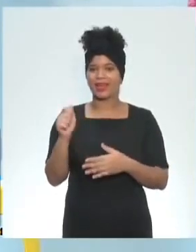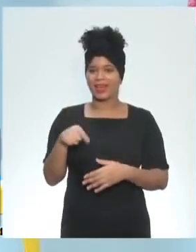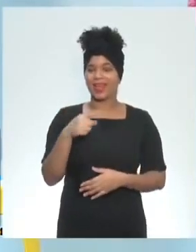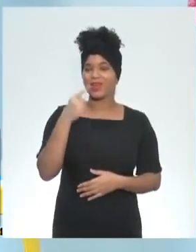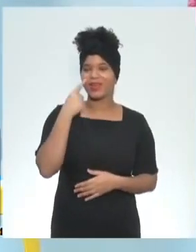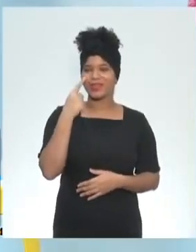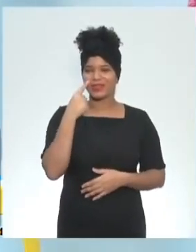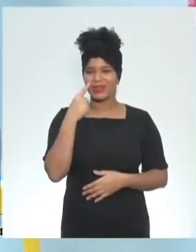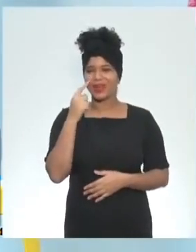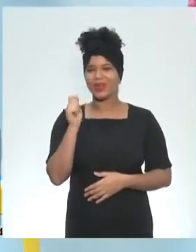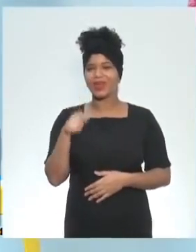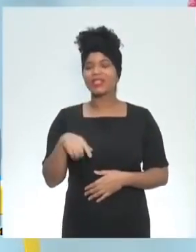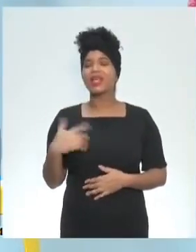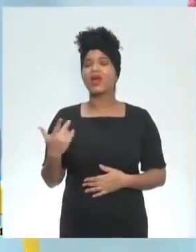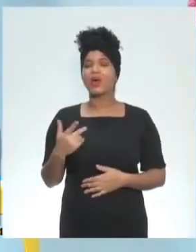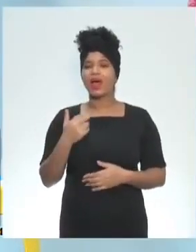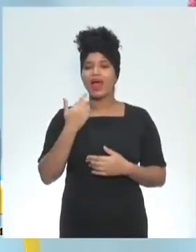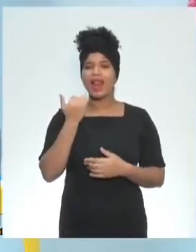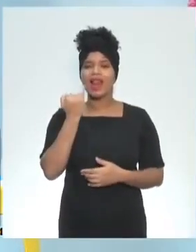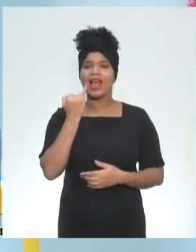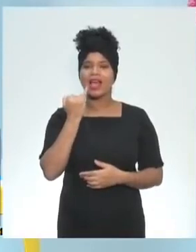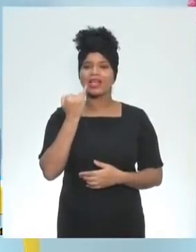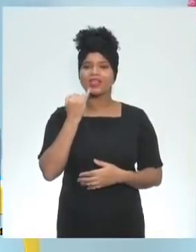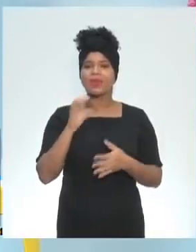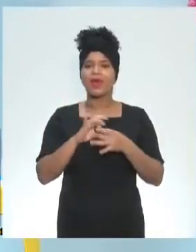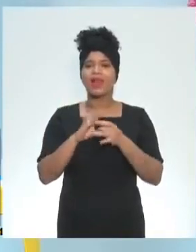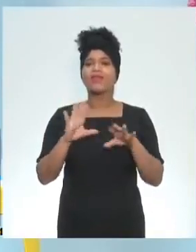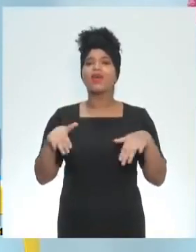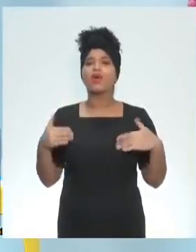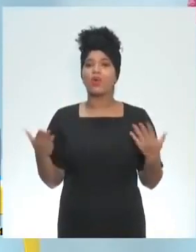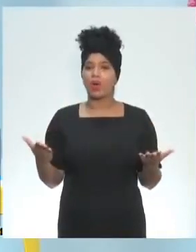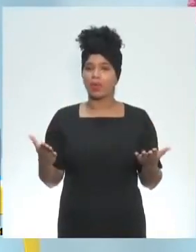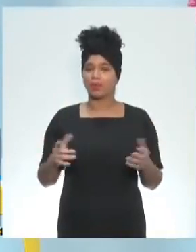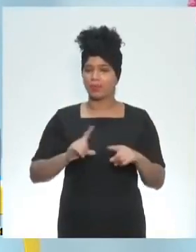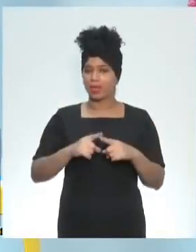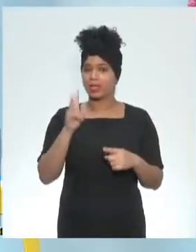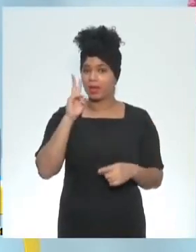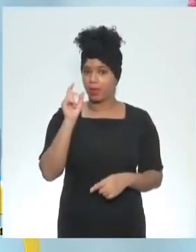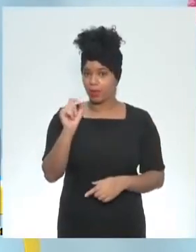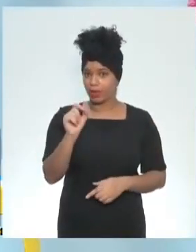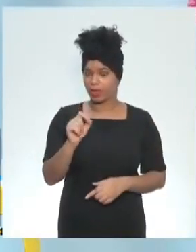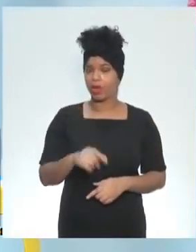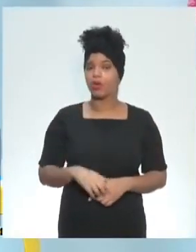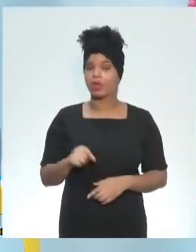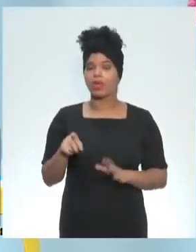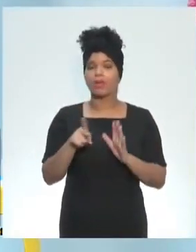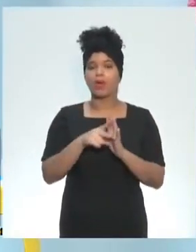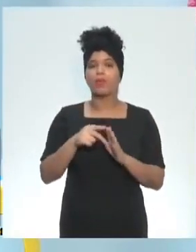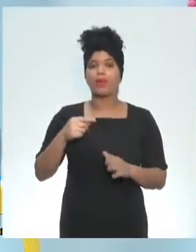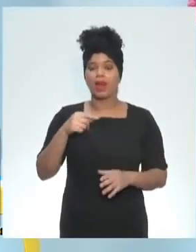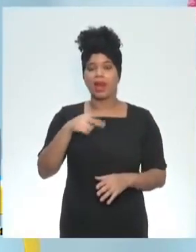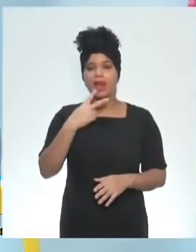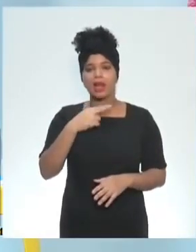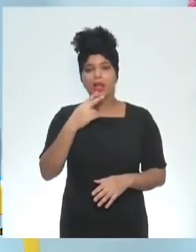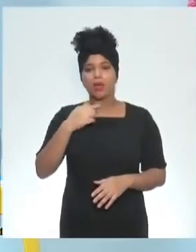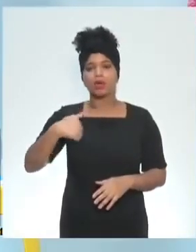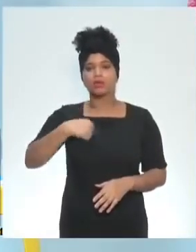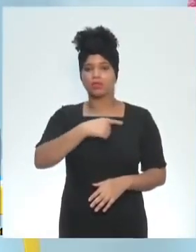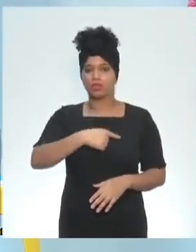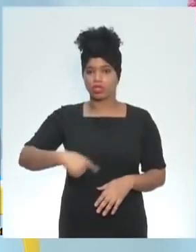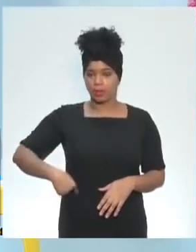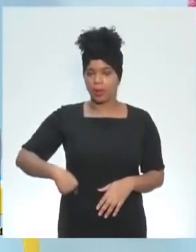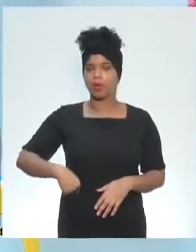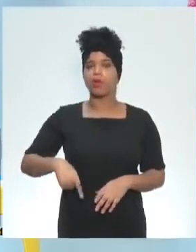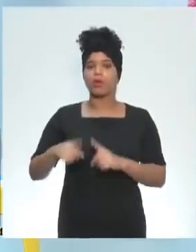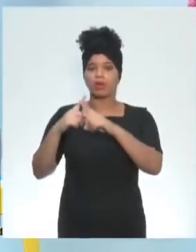ele fica com eles quais os idiomas que estão disponíveis Lembrando que mandarim em inglês é para o